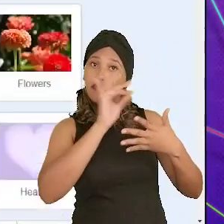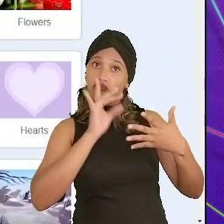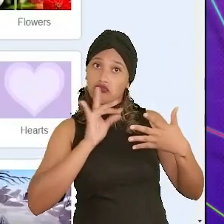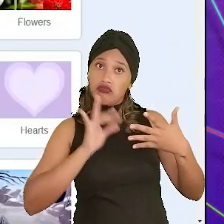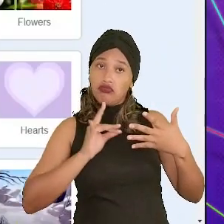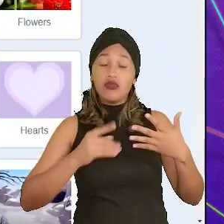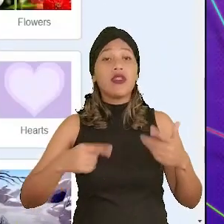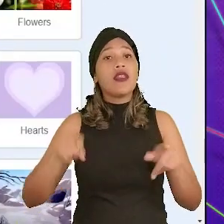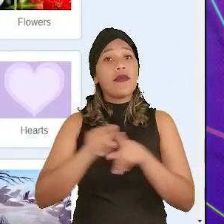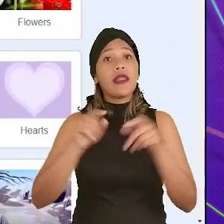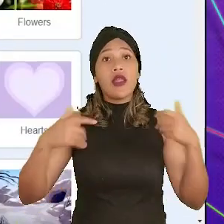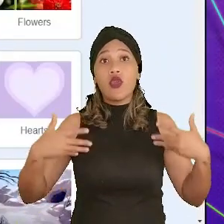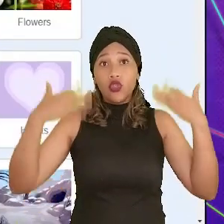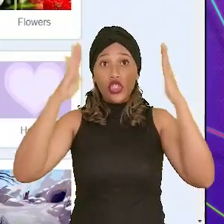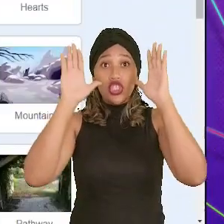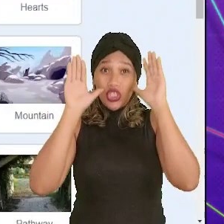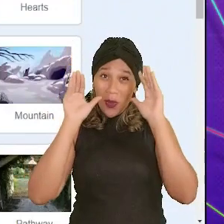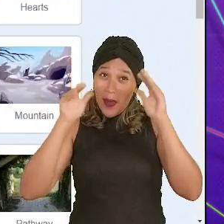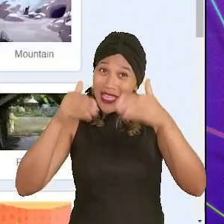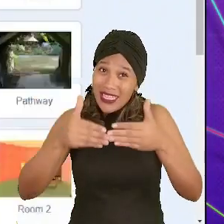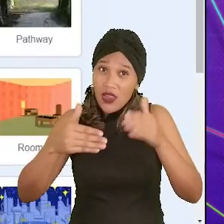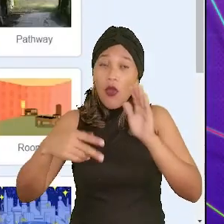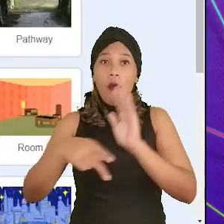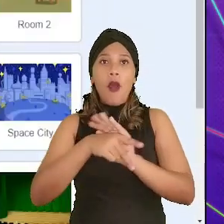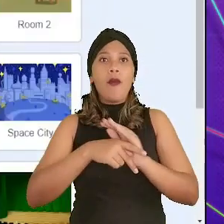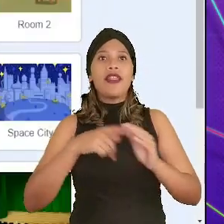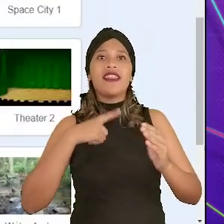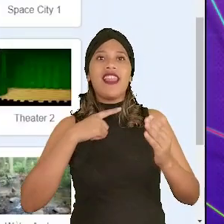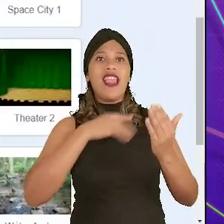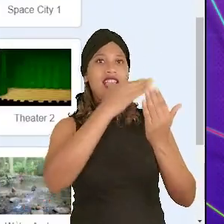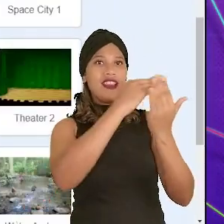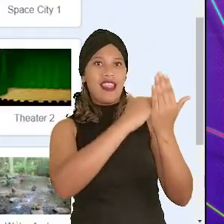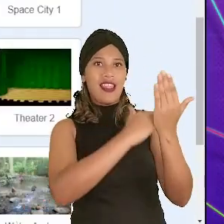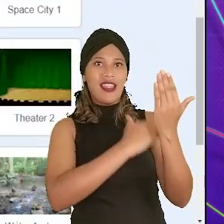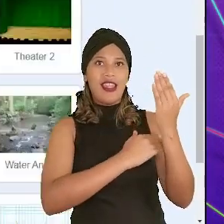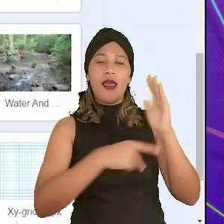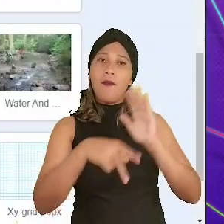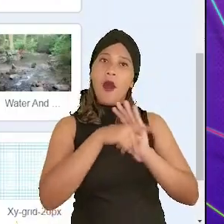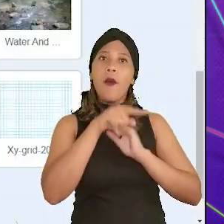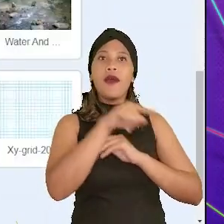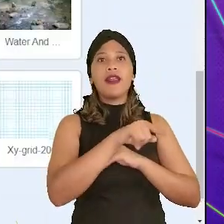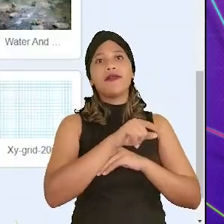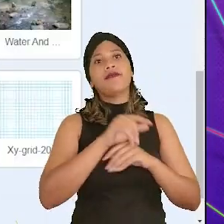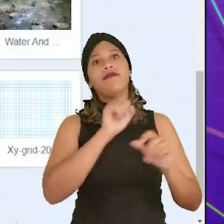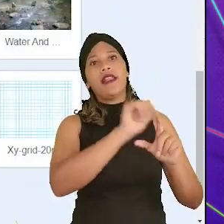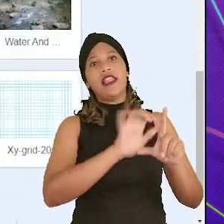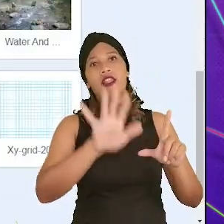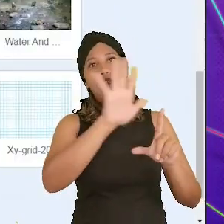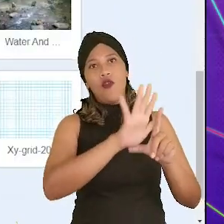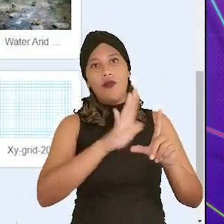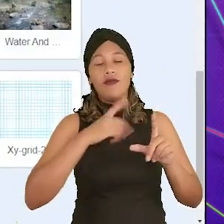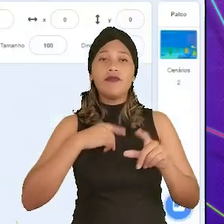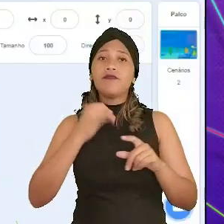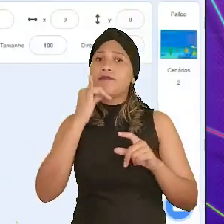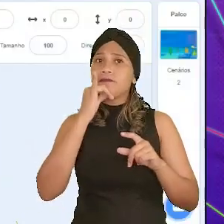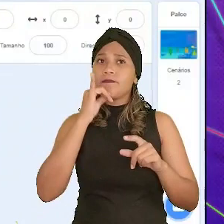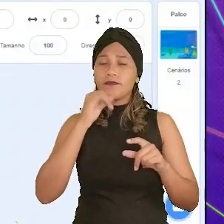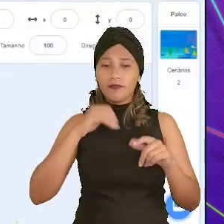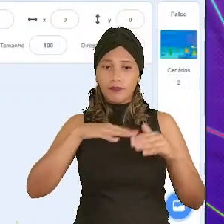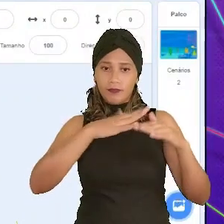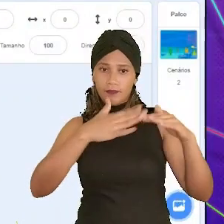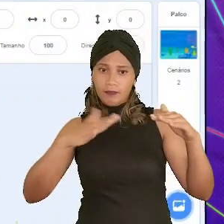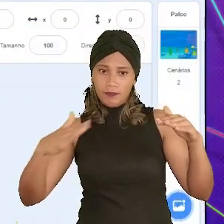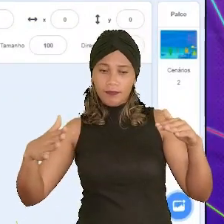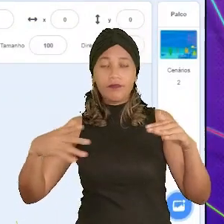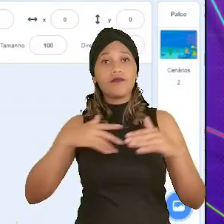também podemos escolher um cenário específico da biblioteca do Scratch. Após a gente escolher o cenário do fundo do mar,